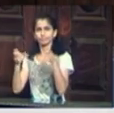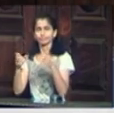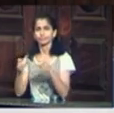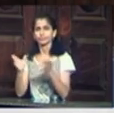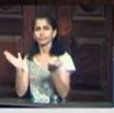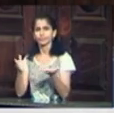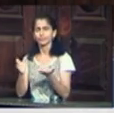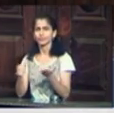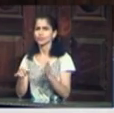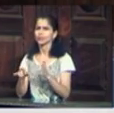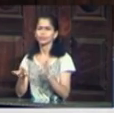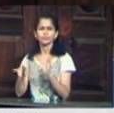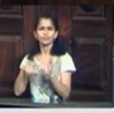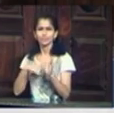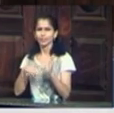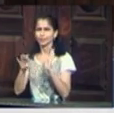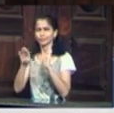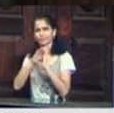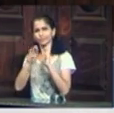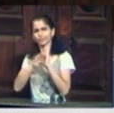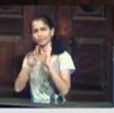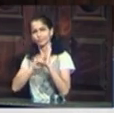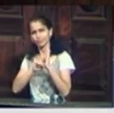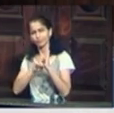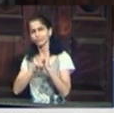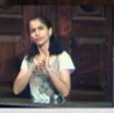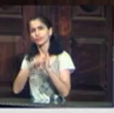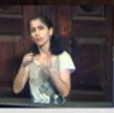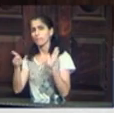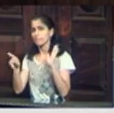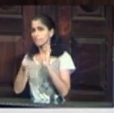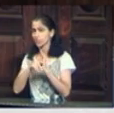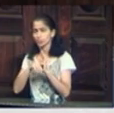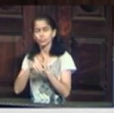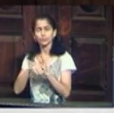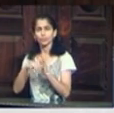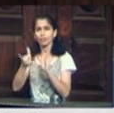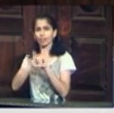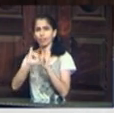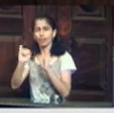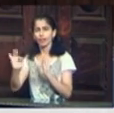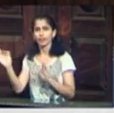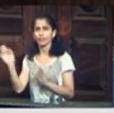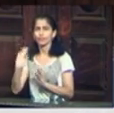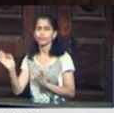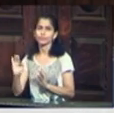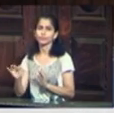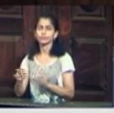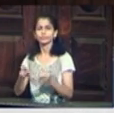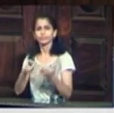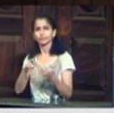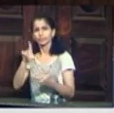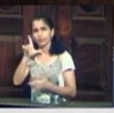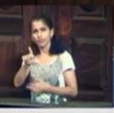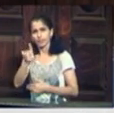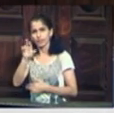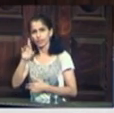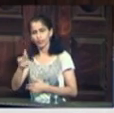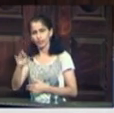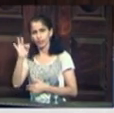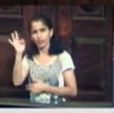já é regulada por um estatuto federal, que é a Lei de Responsabilidade